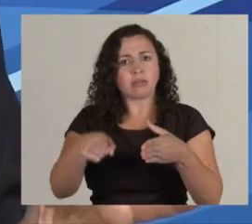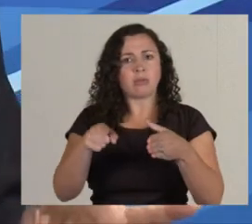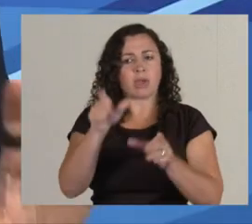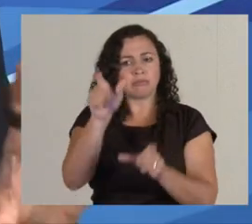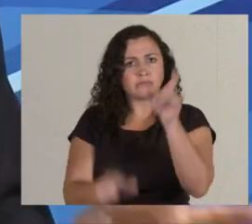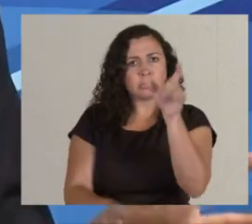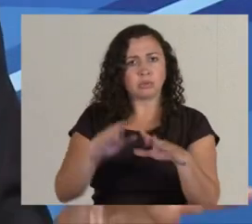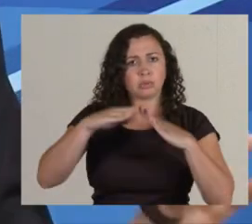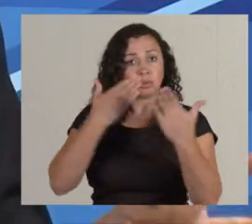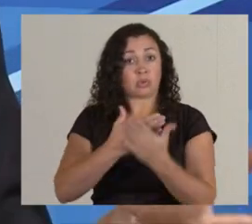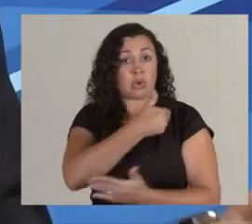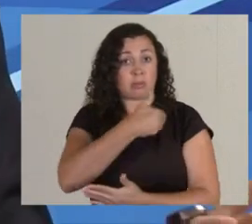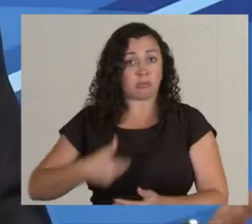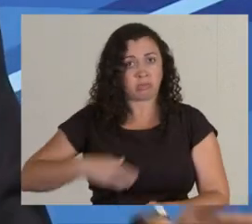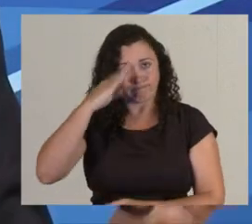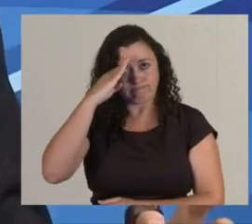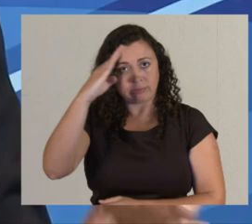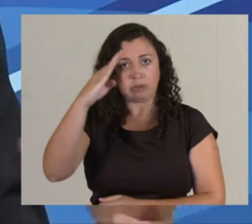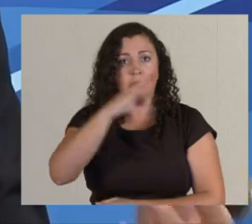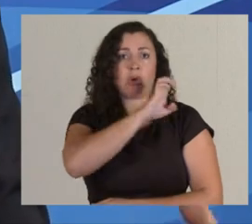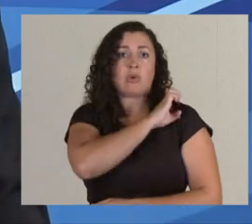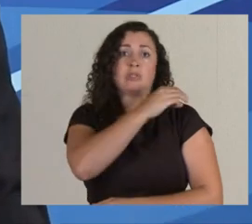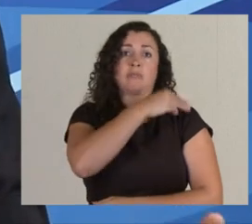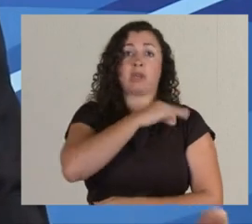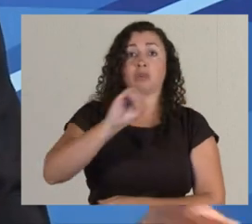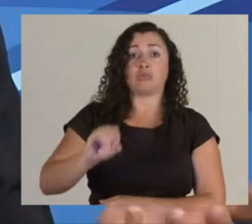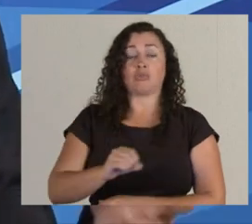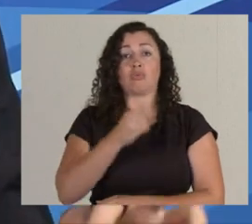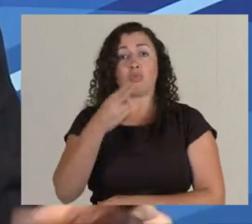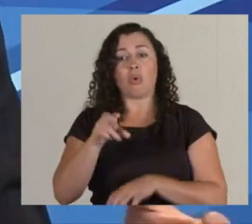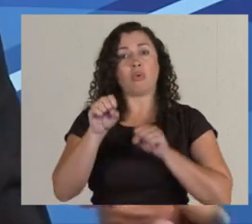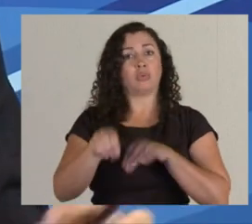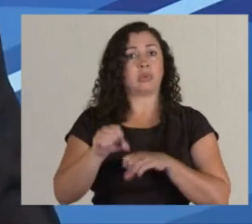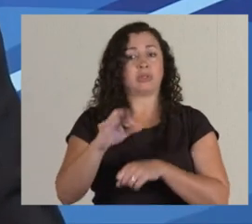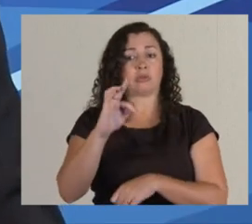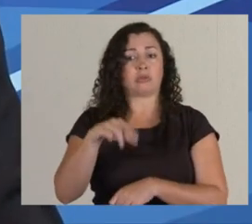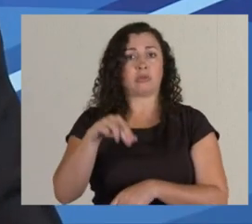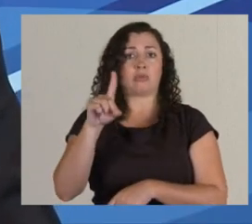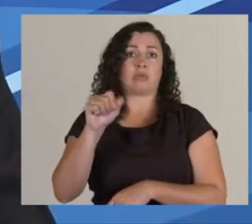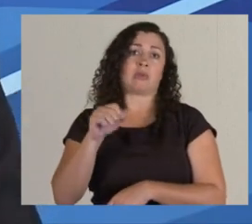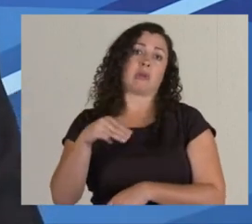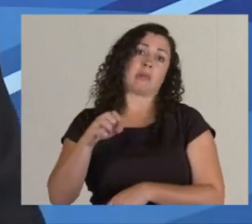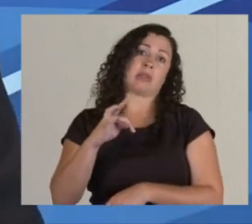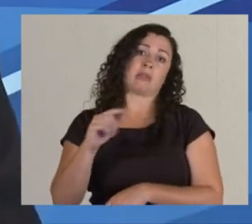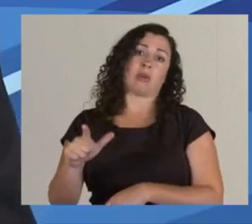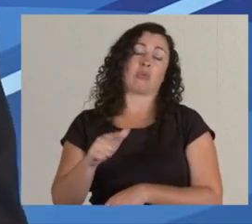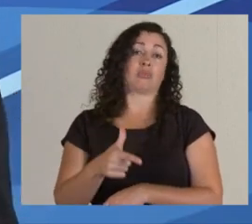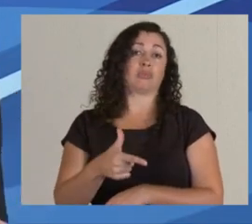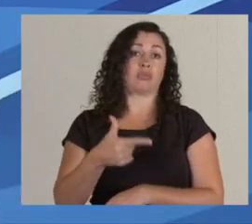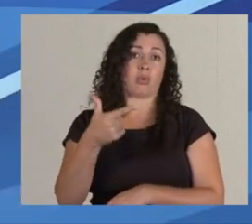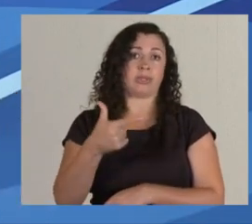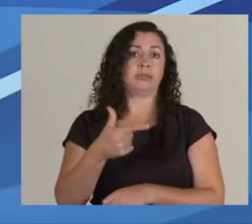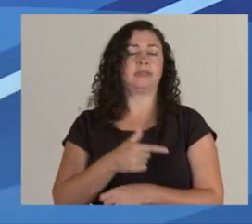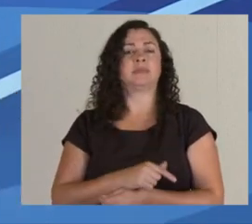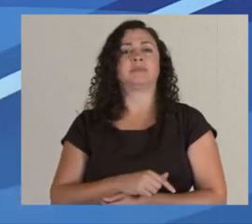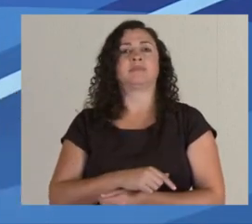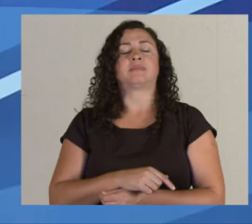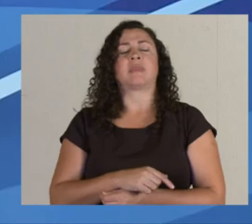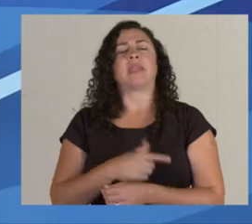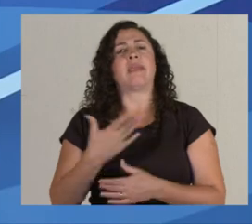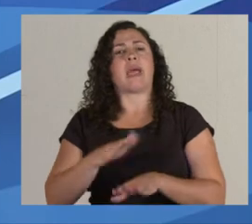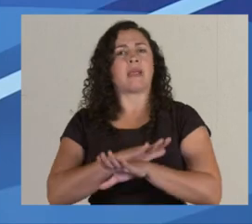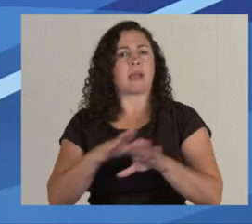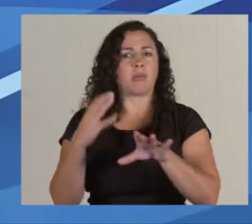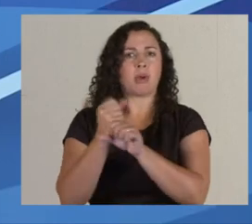para esse público de escola pública, seja do ensino médio e ou do ensino fundamental 2, e deixa de haver